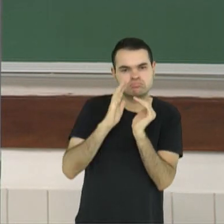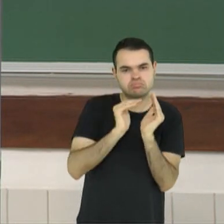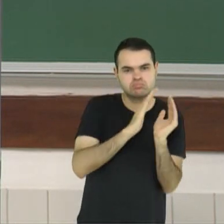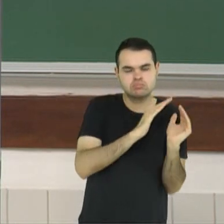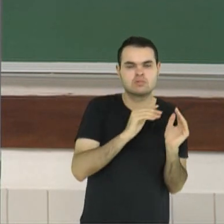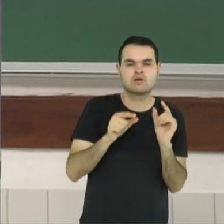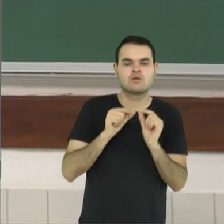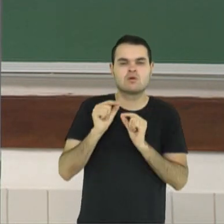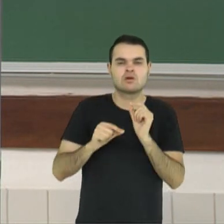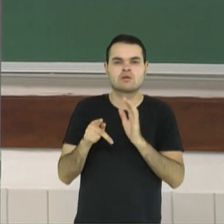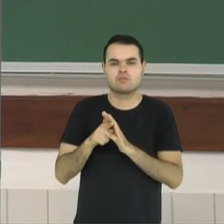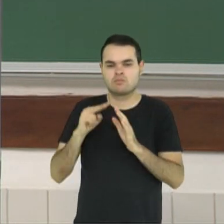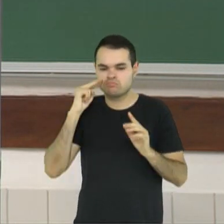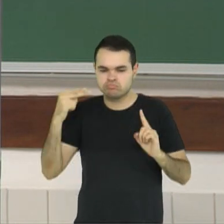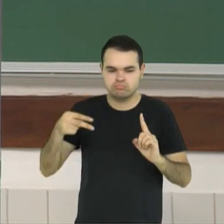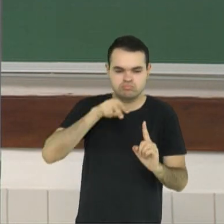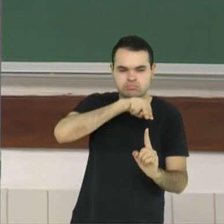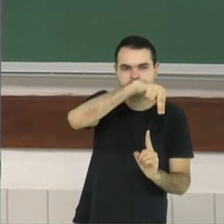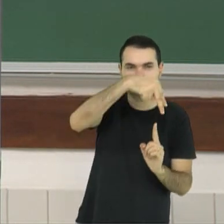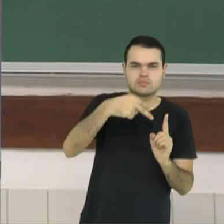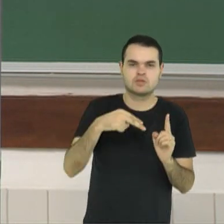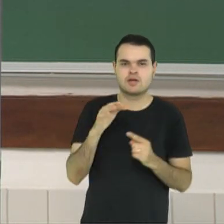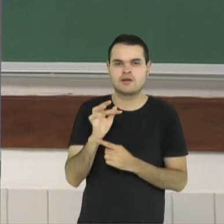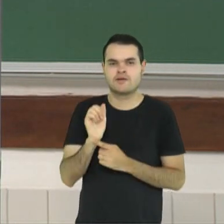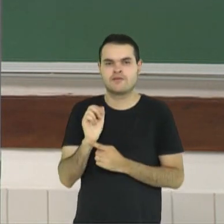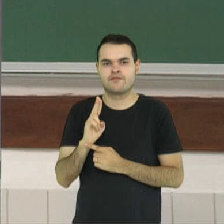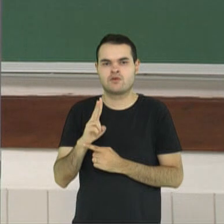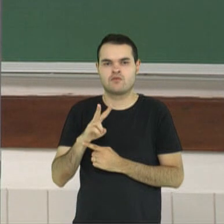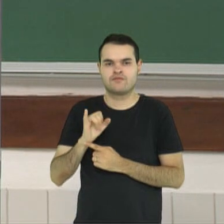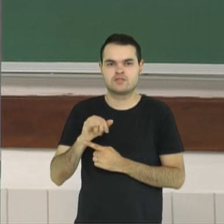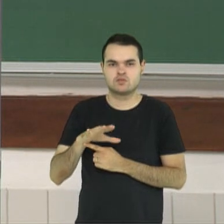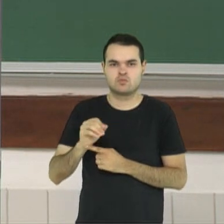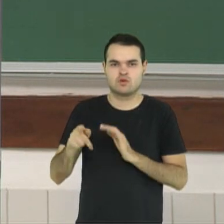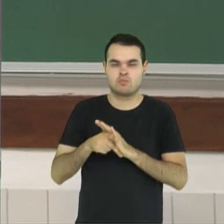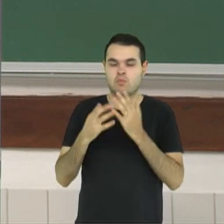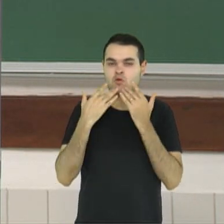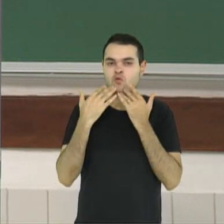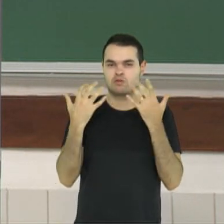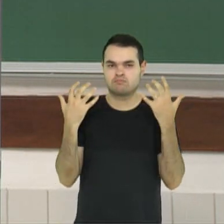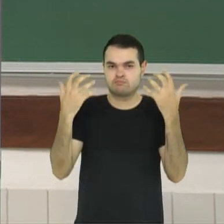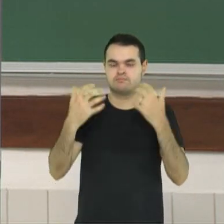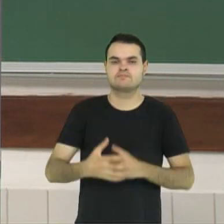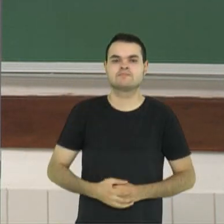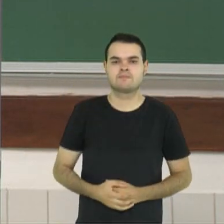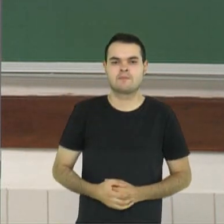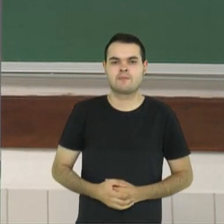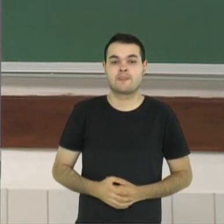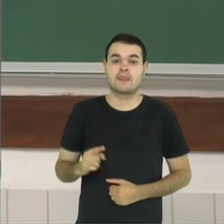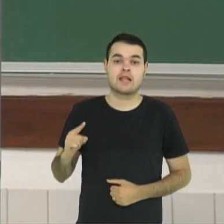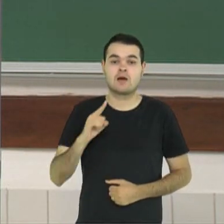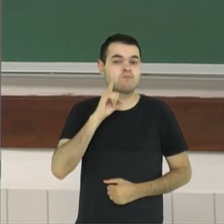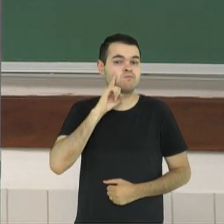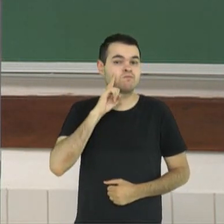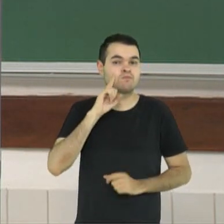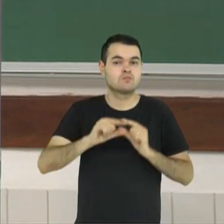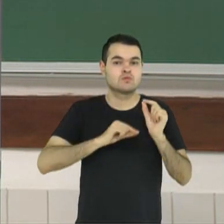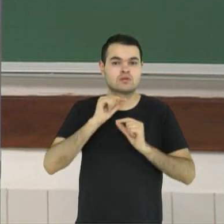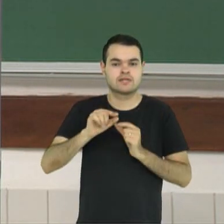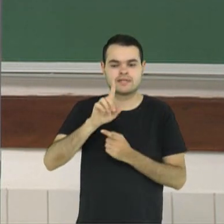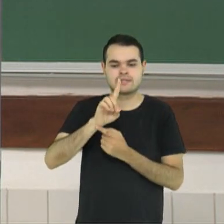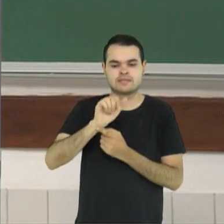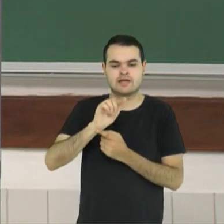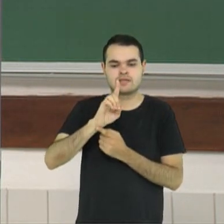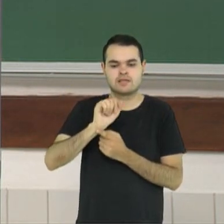tinha essa coisa de ver por várias angulações. Fauvismo, ele já tinha essa atração pela cor. Só que nos Estados Unidos, gente, ele teve acesso ao quê? Ao